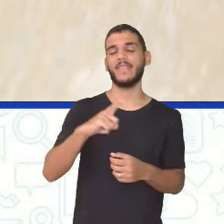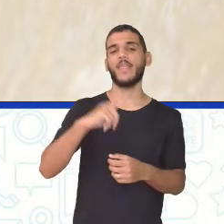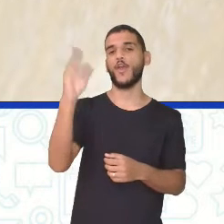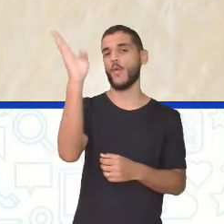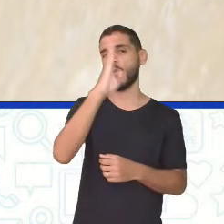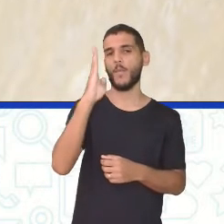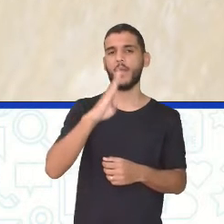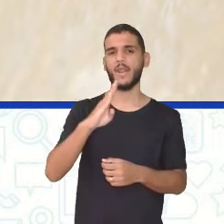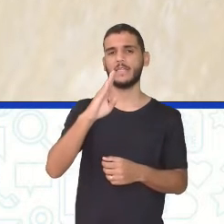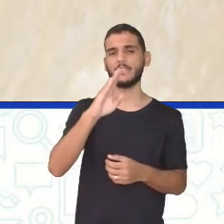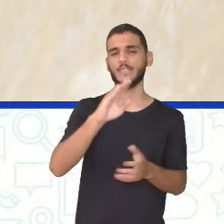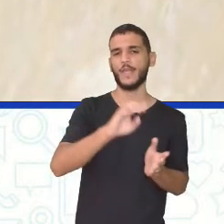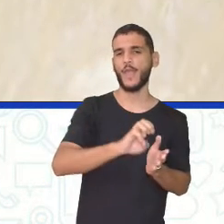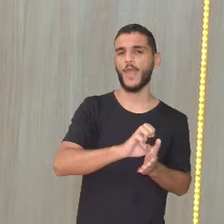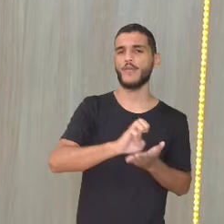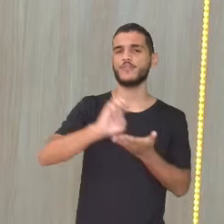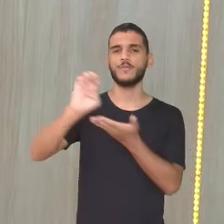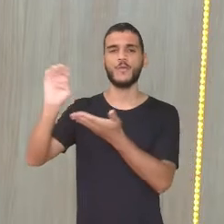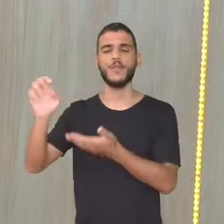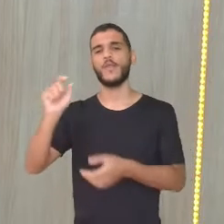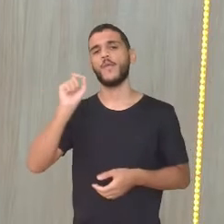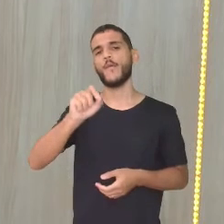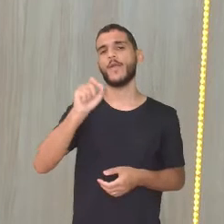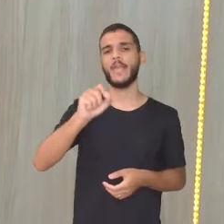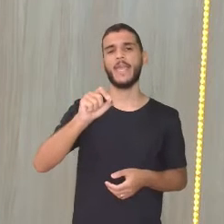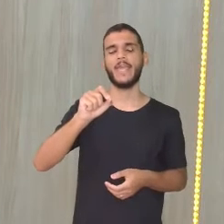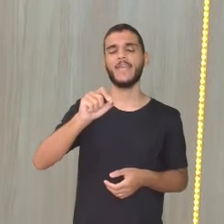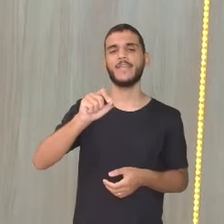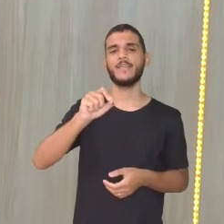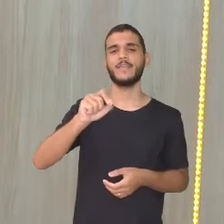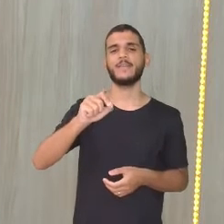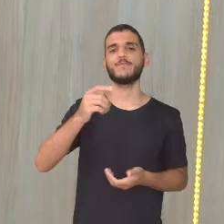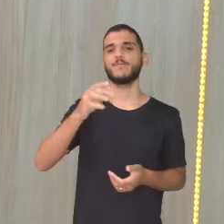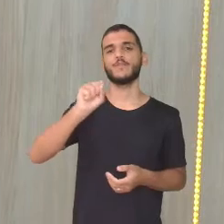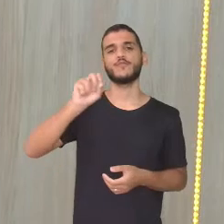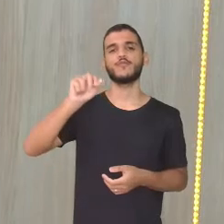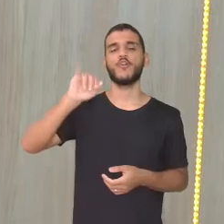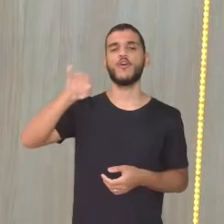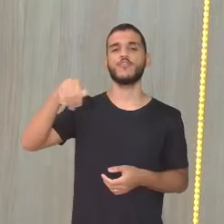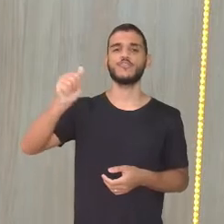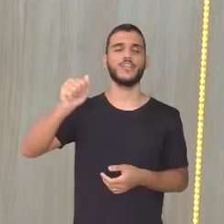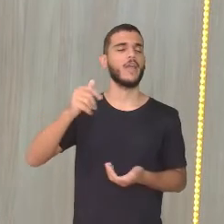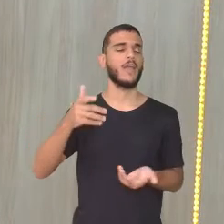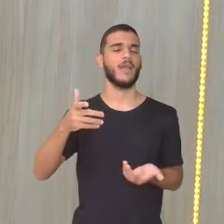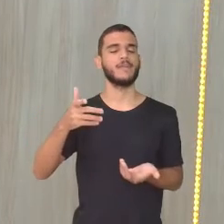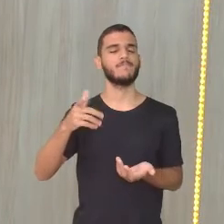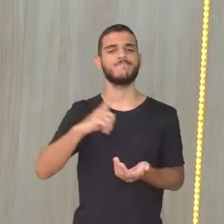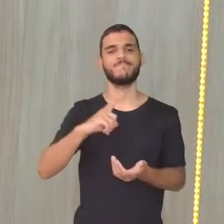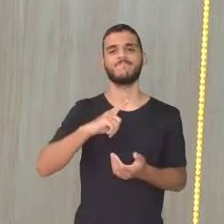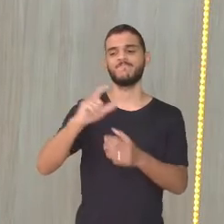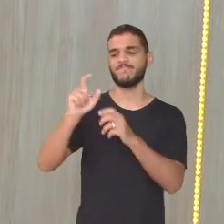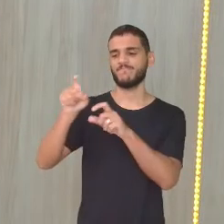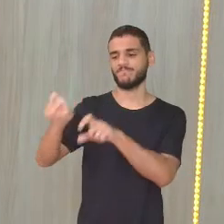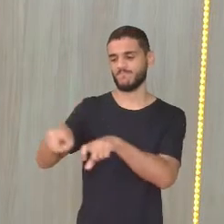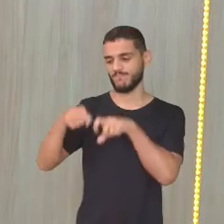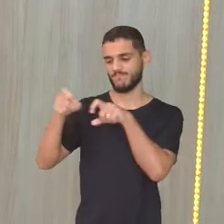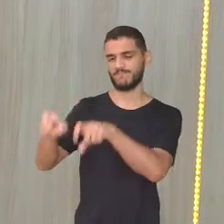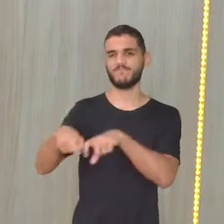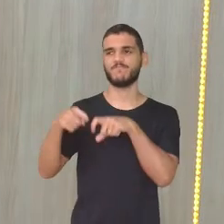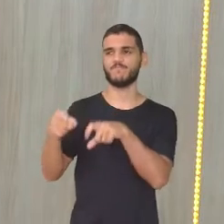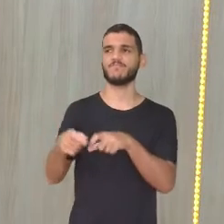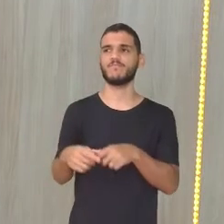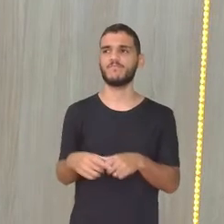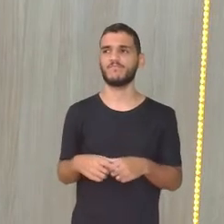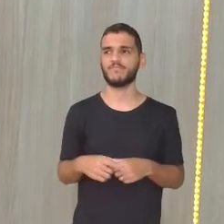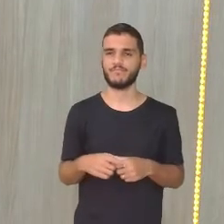né? Planta muita soja. Então você tem a agroindústria, por exemplo, que que coloca soja em tudo, né?